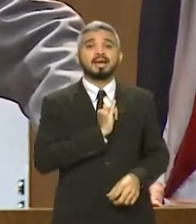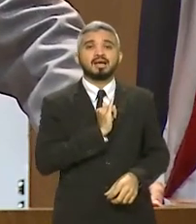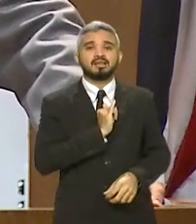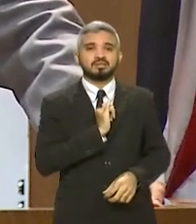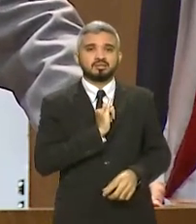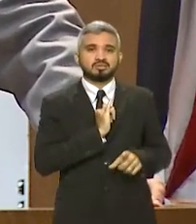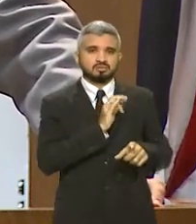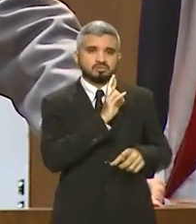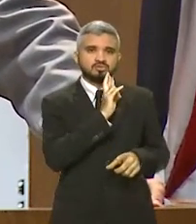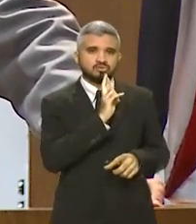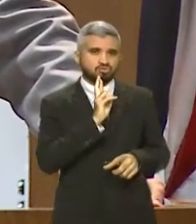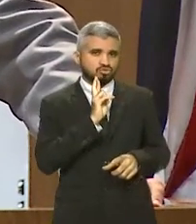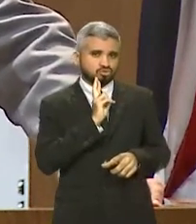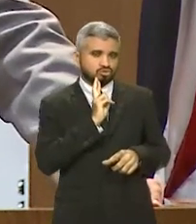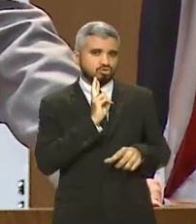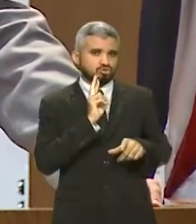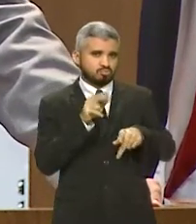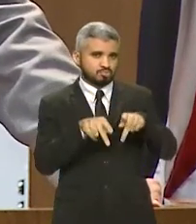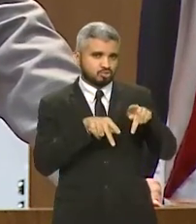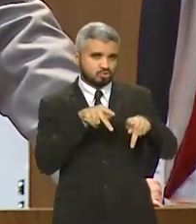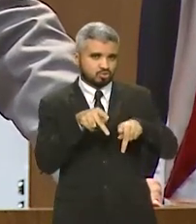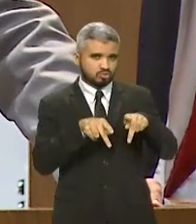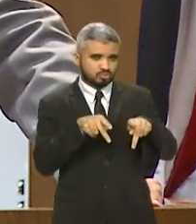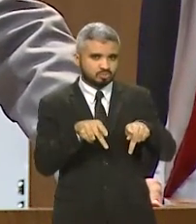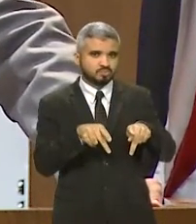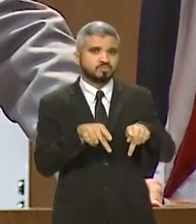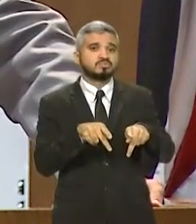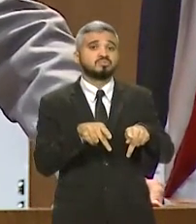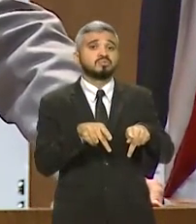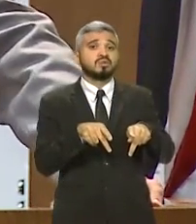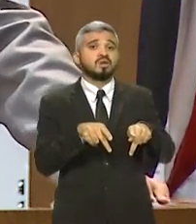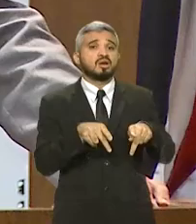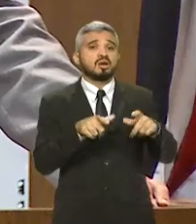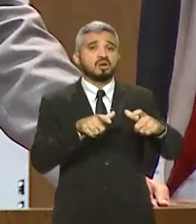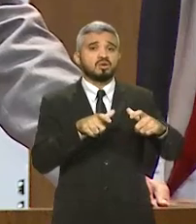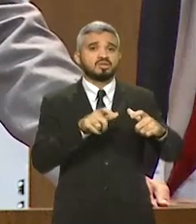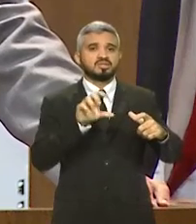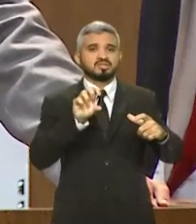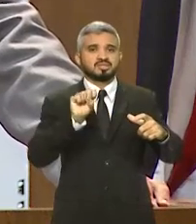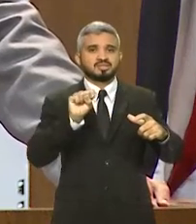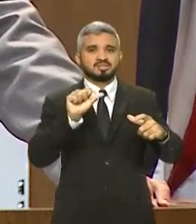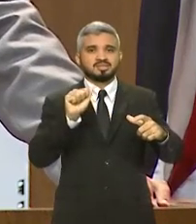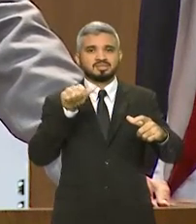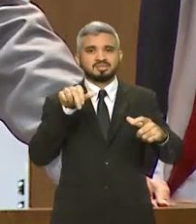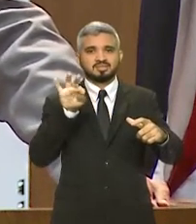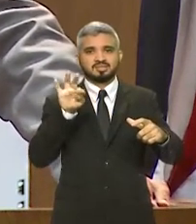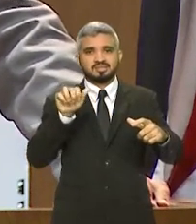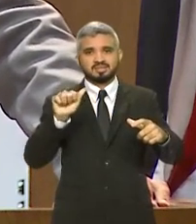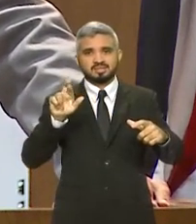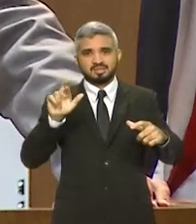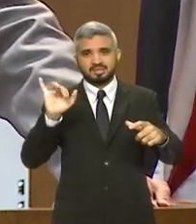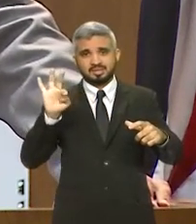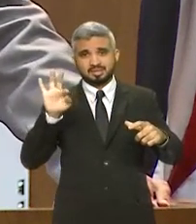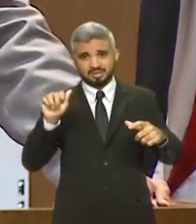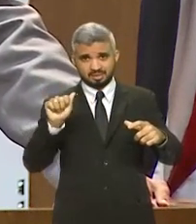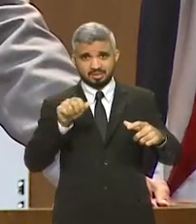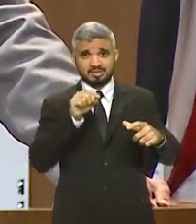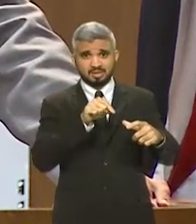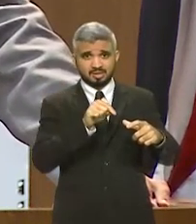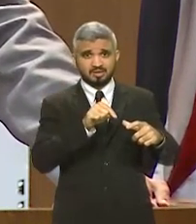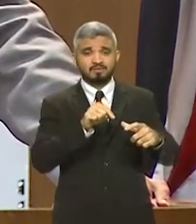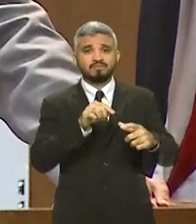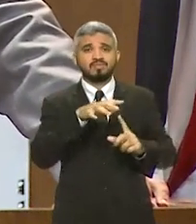um restaurante popular na região do Grande Santa Rita, no coração daquela grande região, na Feira